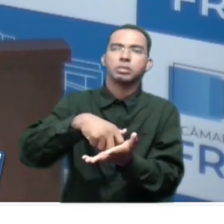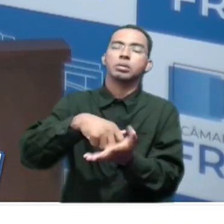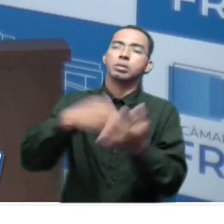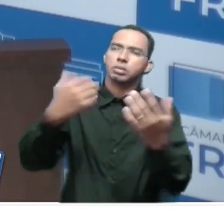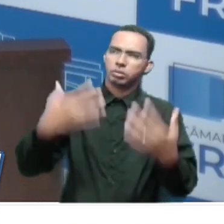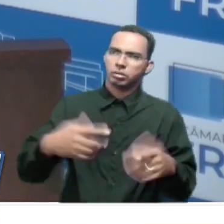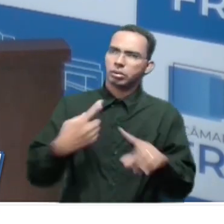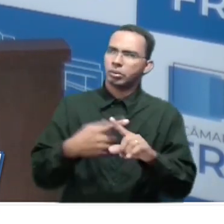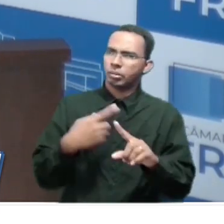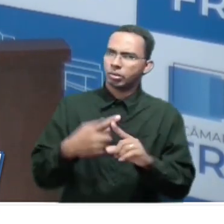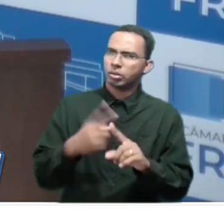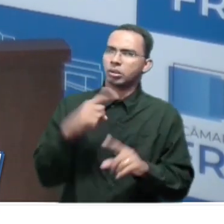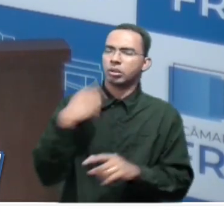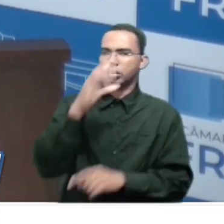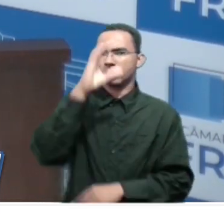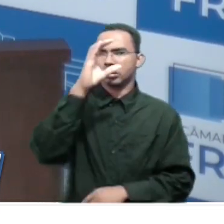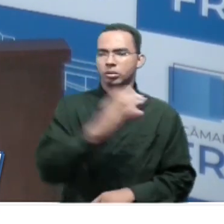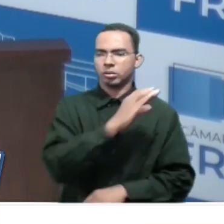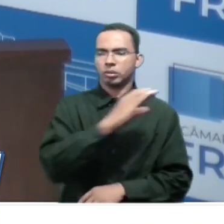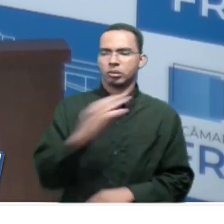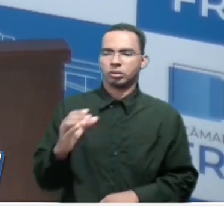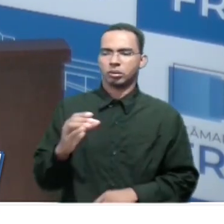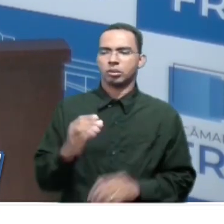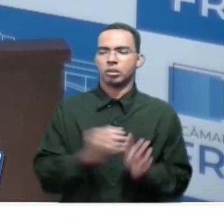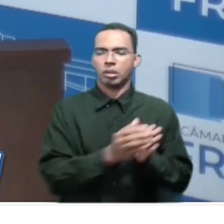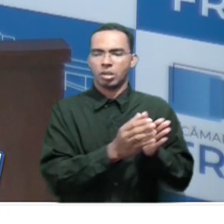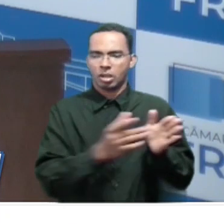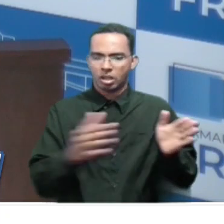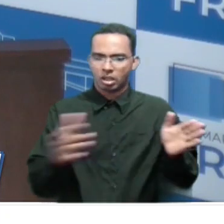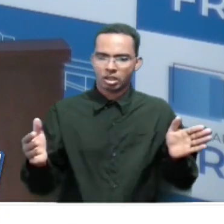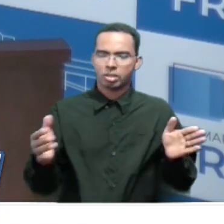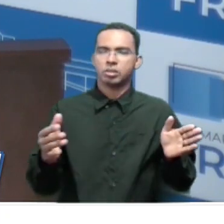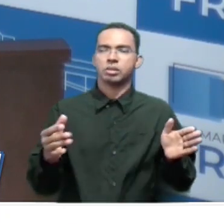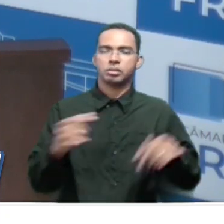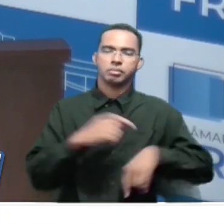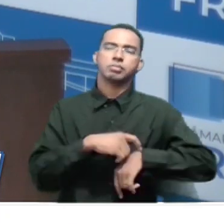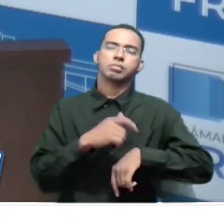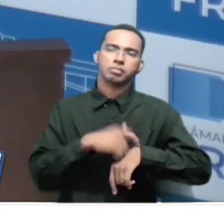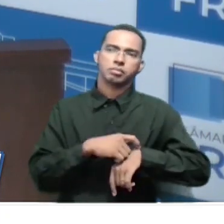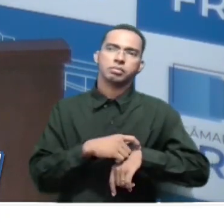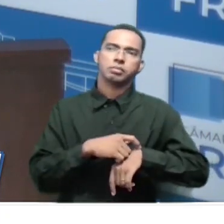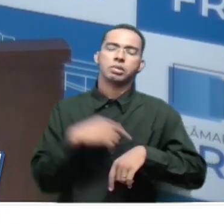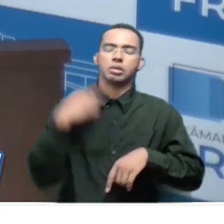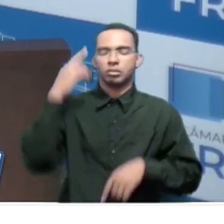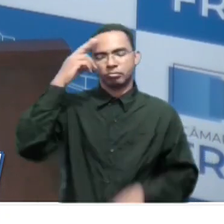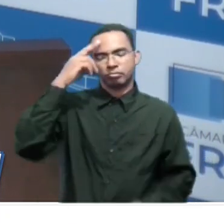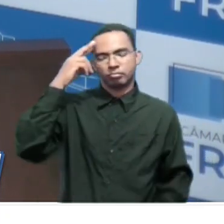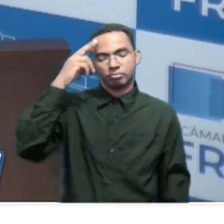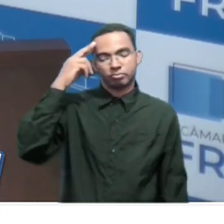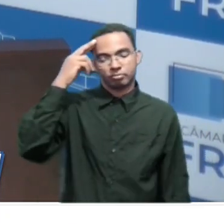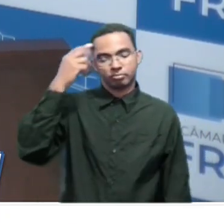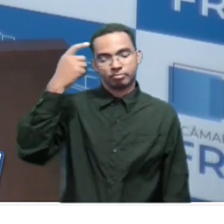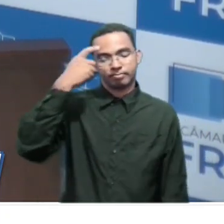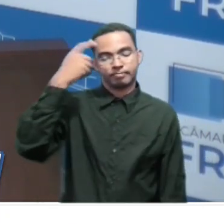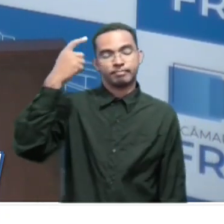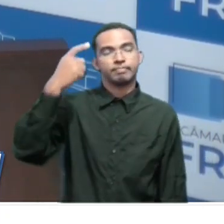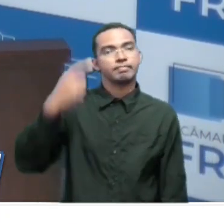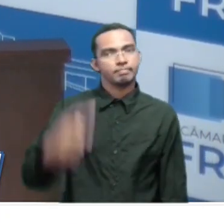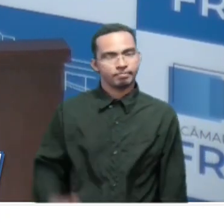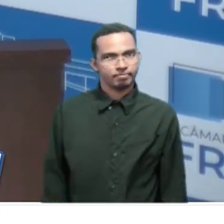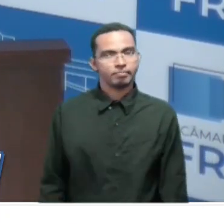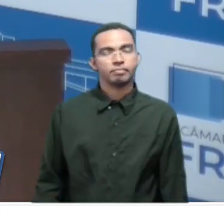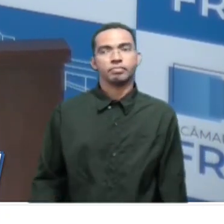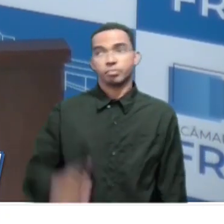porque a nossa igreja é tempo de quaresma. Então nós refletimos esse pensamento.